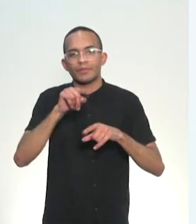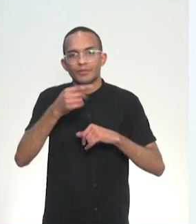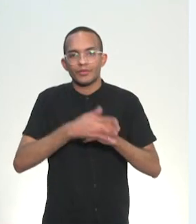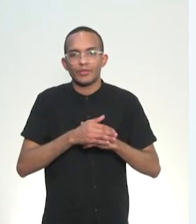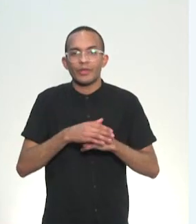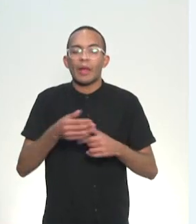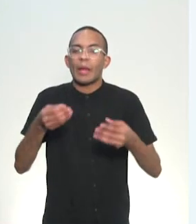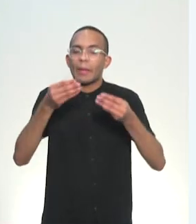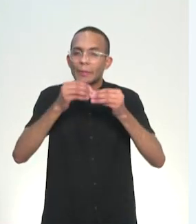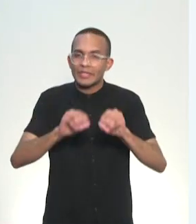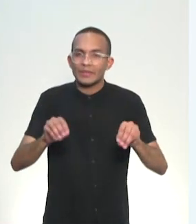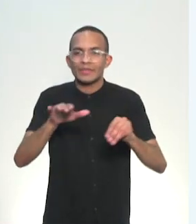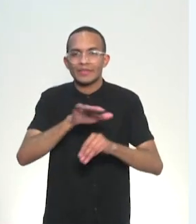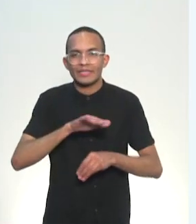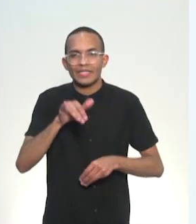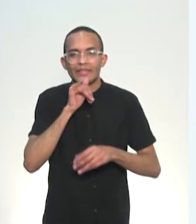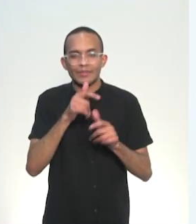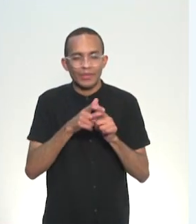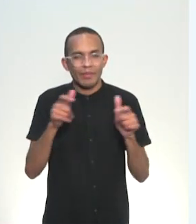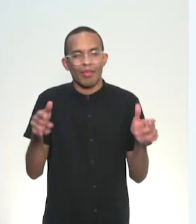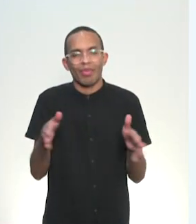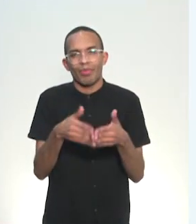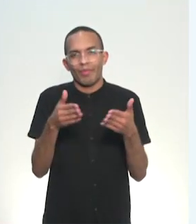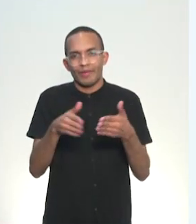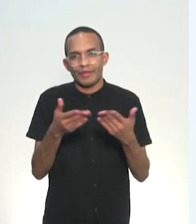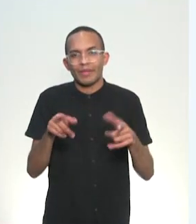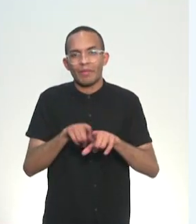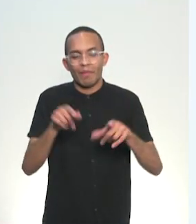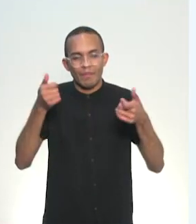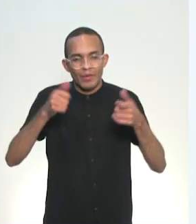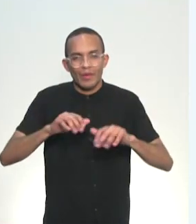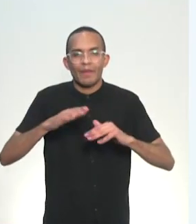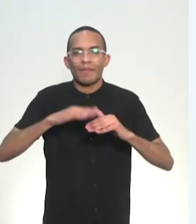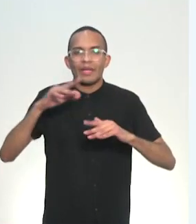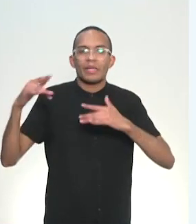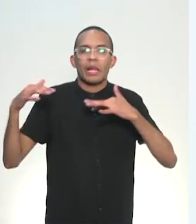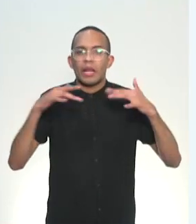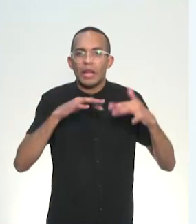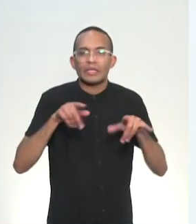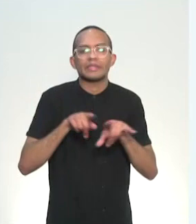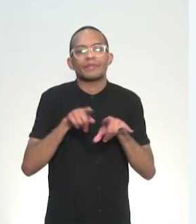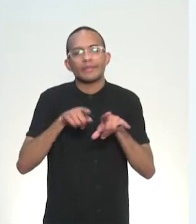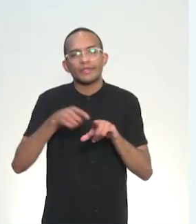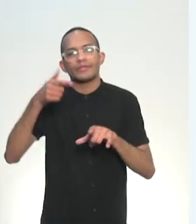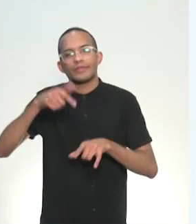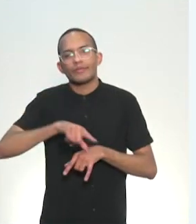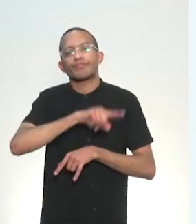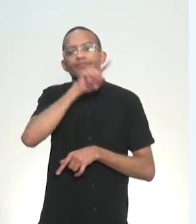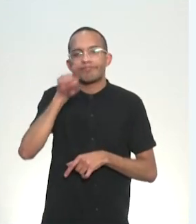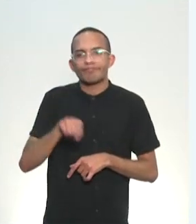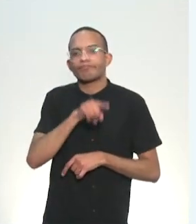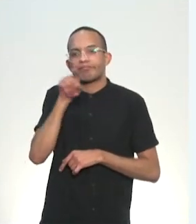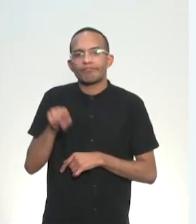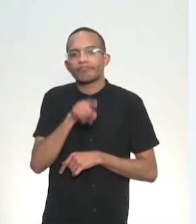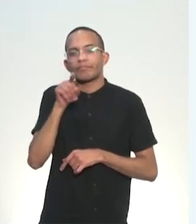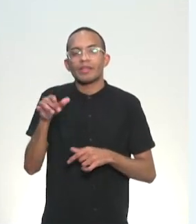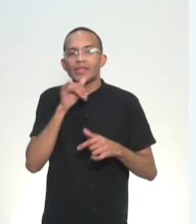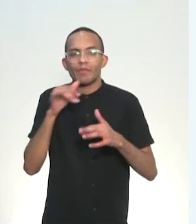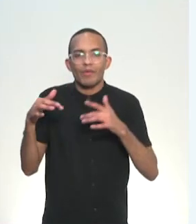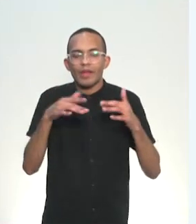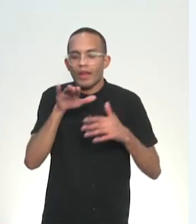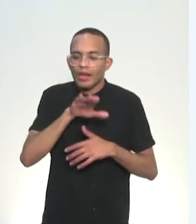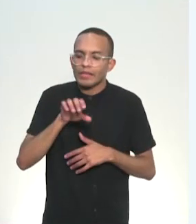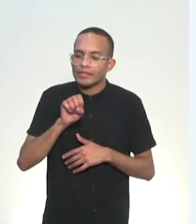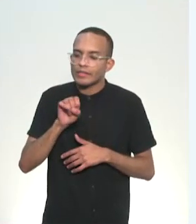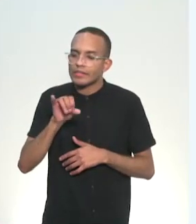Os prejuízos causados aumentam a pobreza, o que agrava ainda mais os conflitos e gera um círculo vicioso. Na Guerra da Síria,